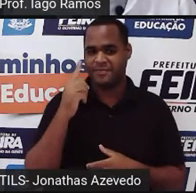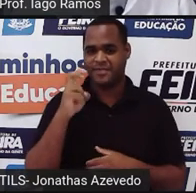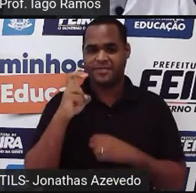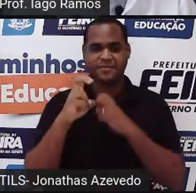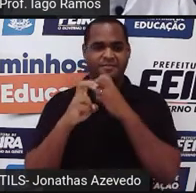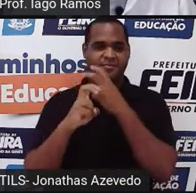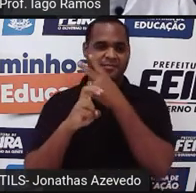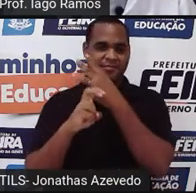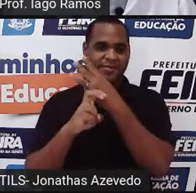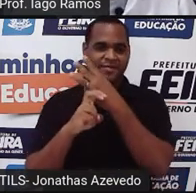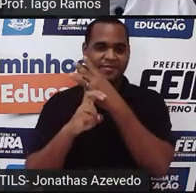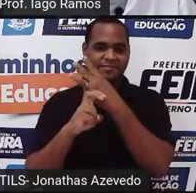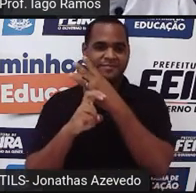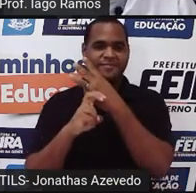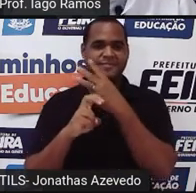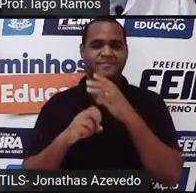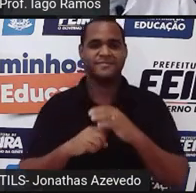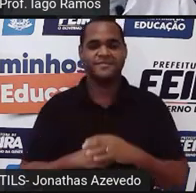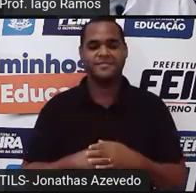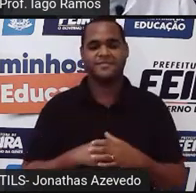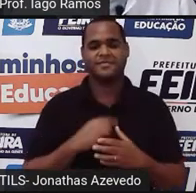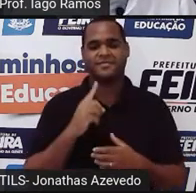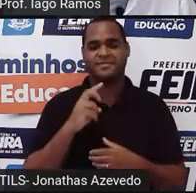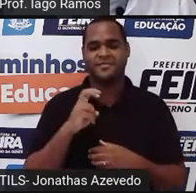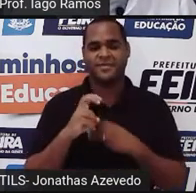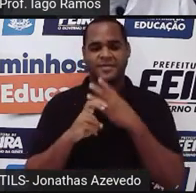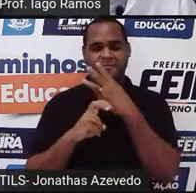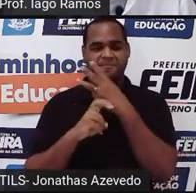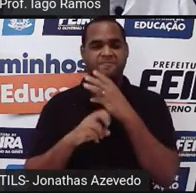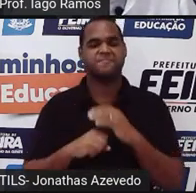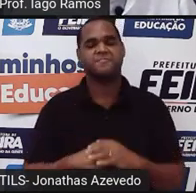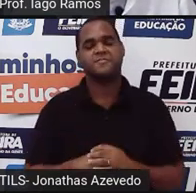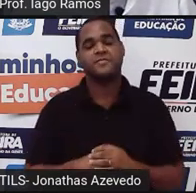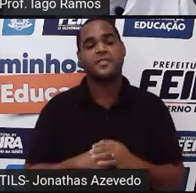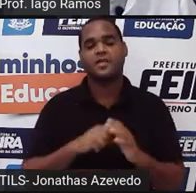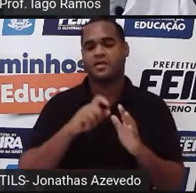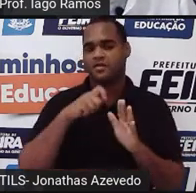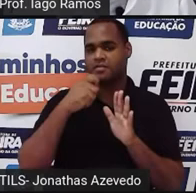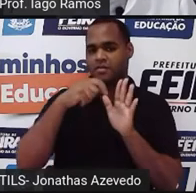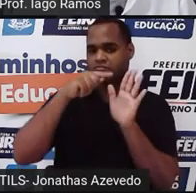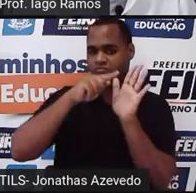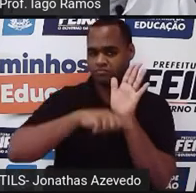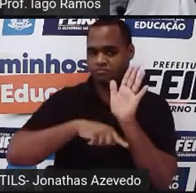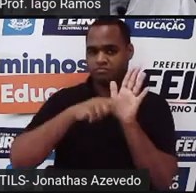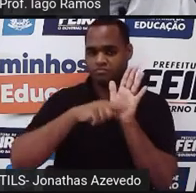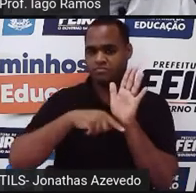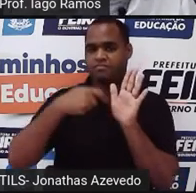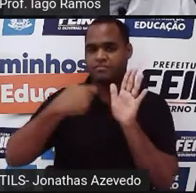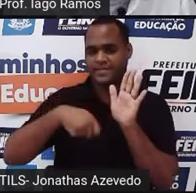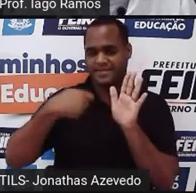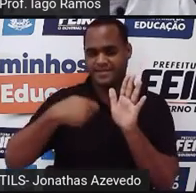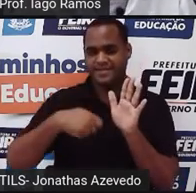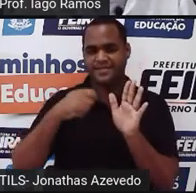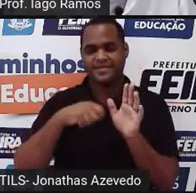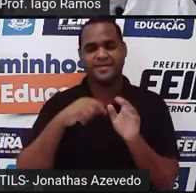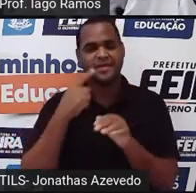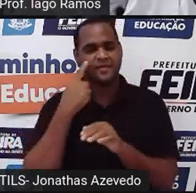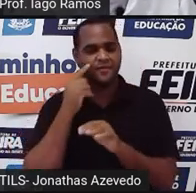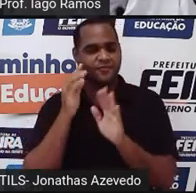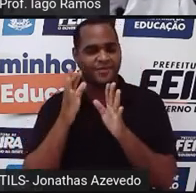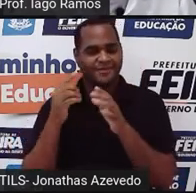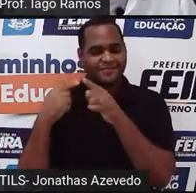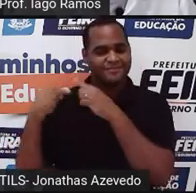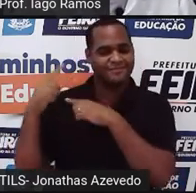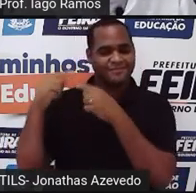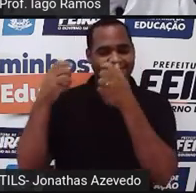expoente 3 negativo e como o expoente é negativo né e isso a gente já viu também uma